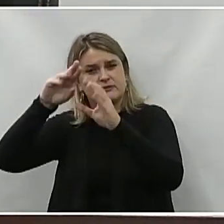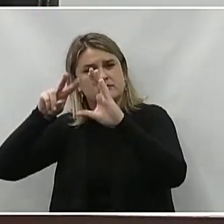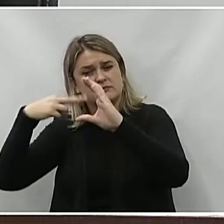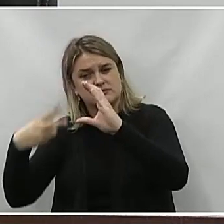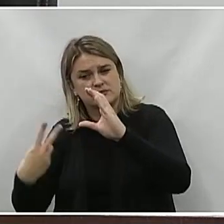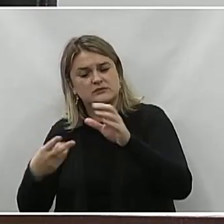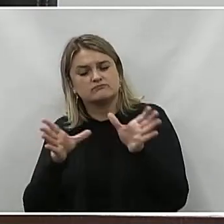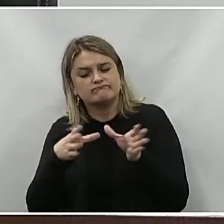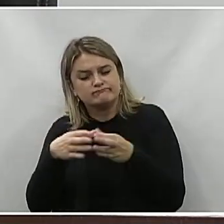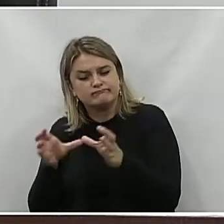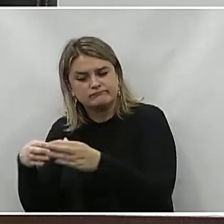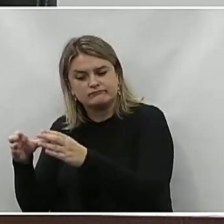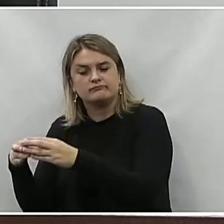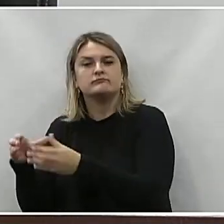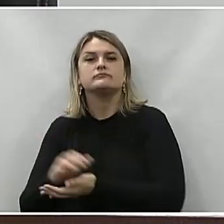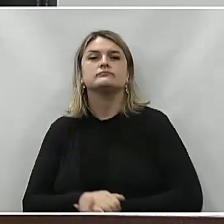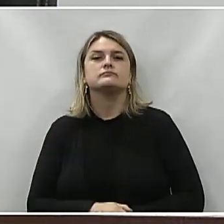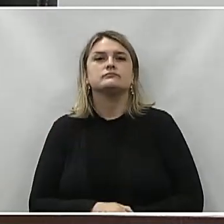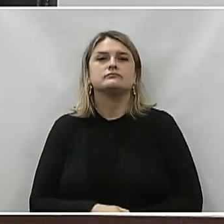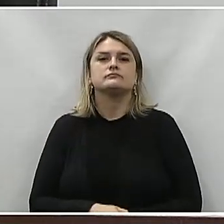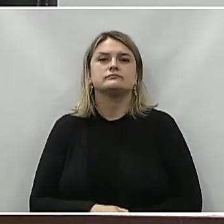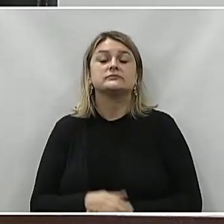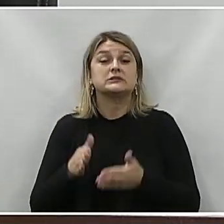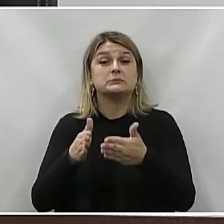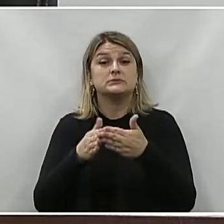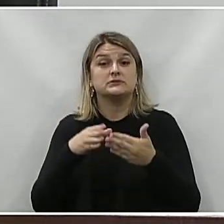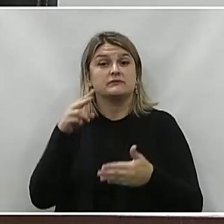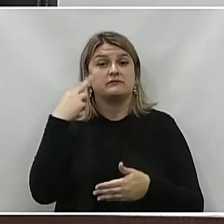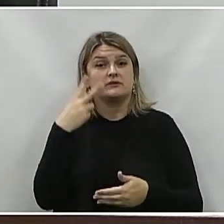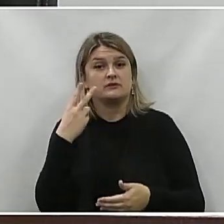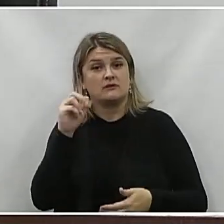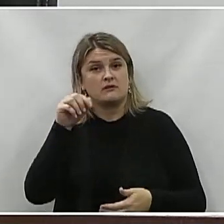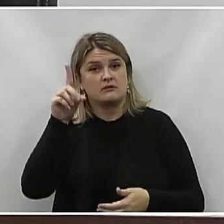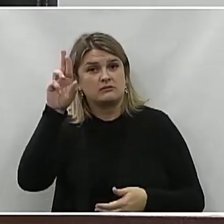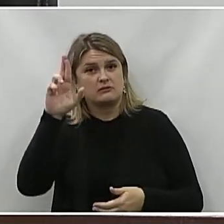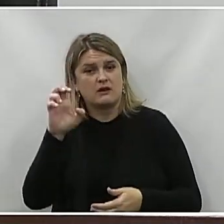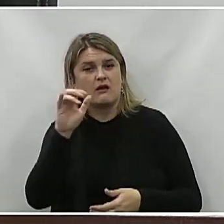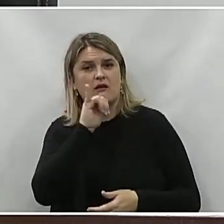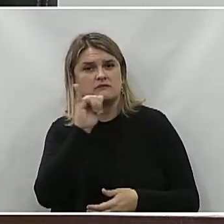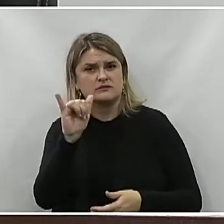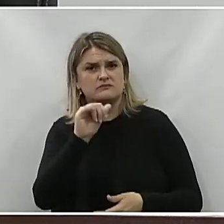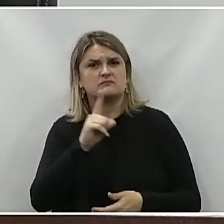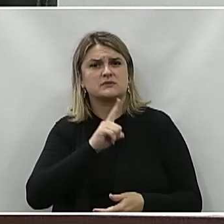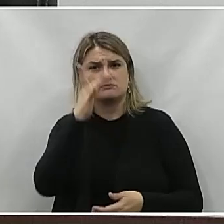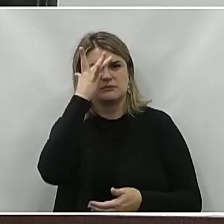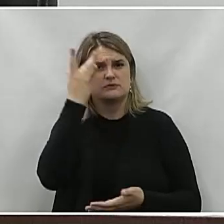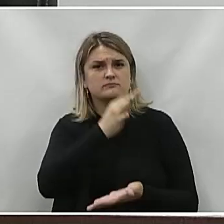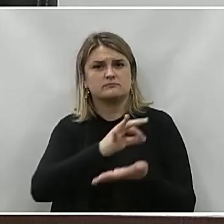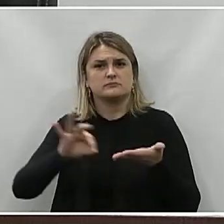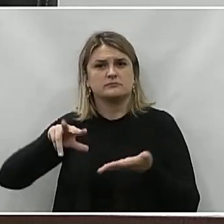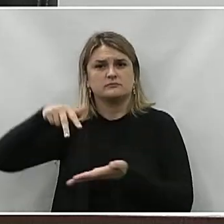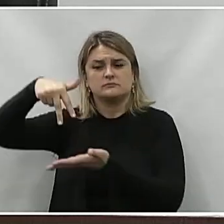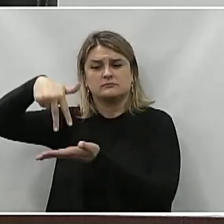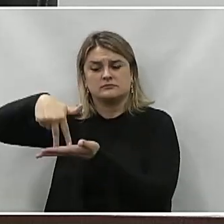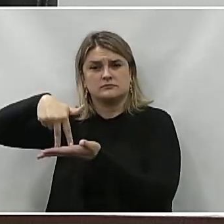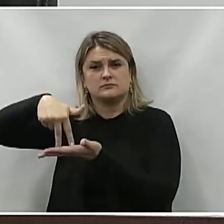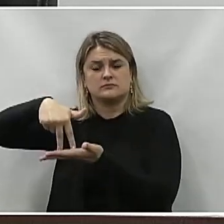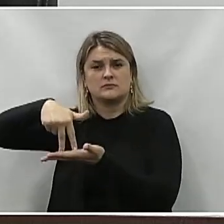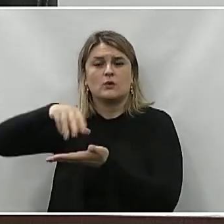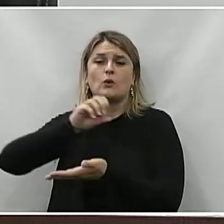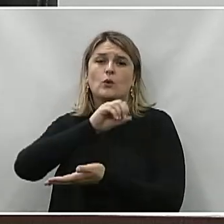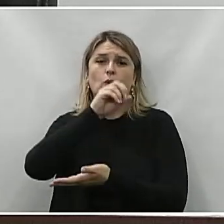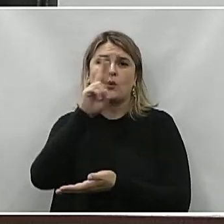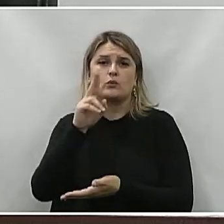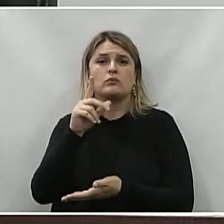remetidas Aos órgãos Competentes Solicito Ao vereador André Para que informe Se alguém Escrito Para a tribuna Popular